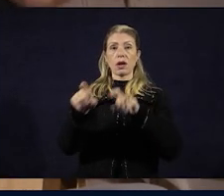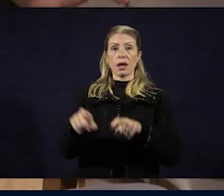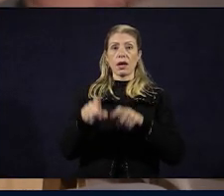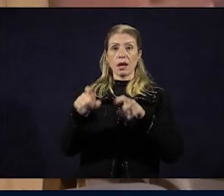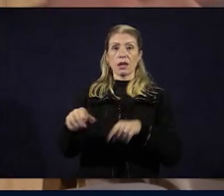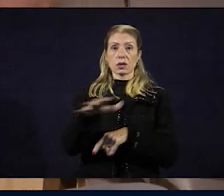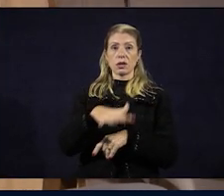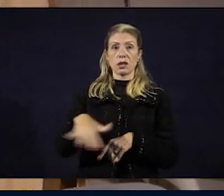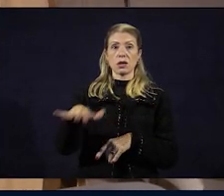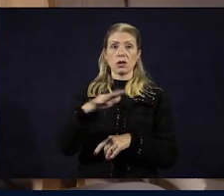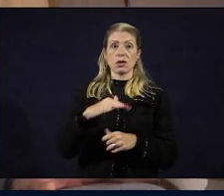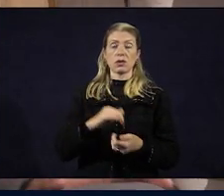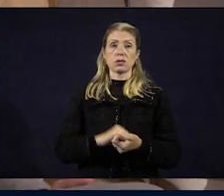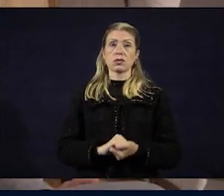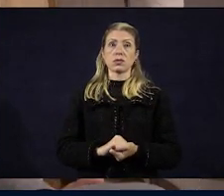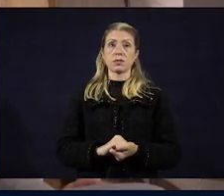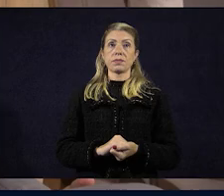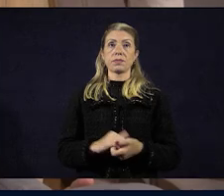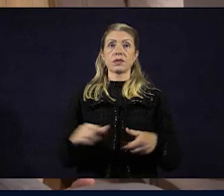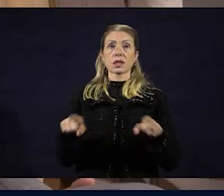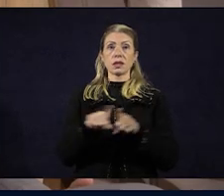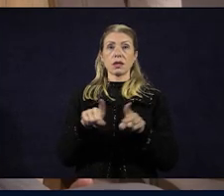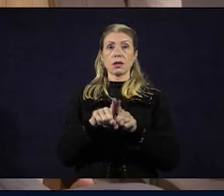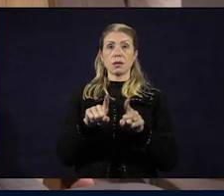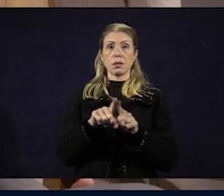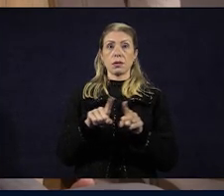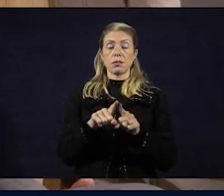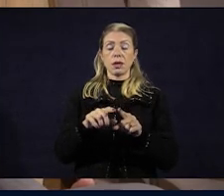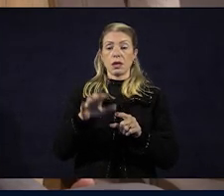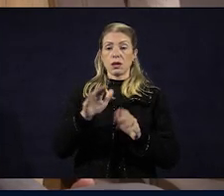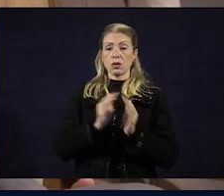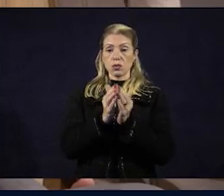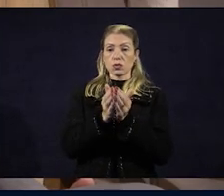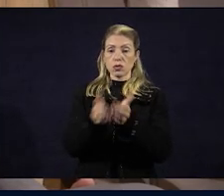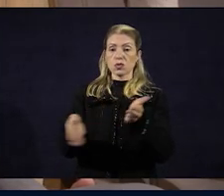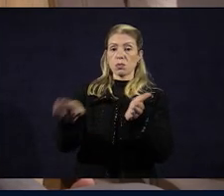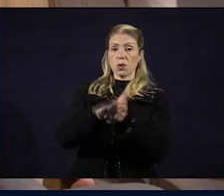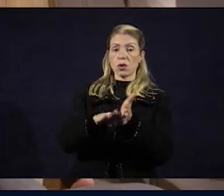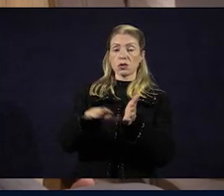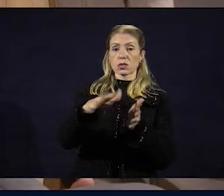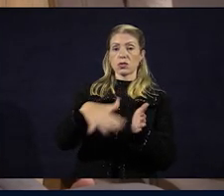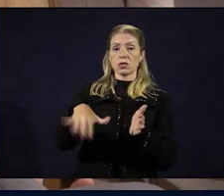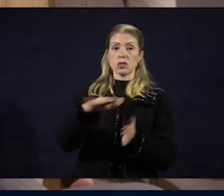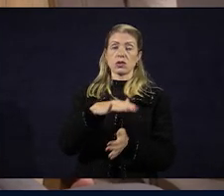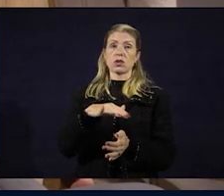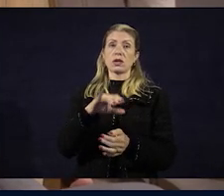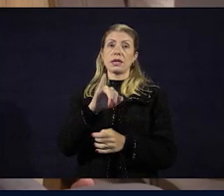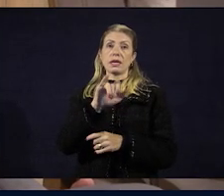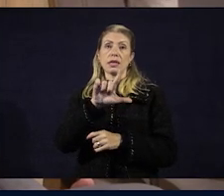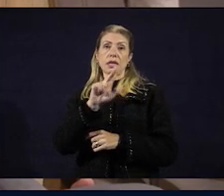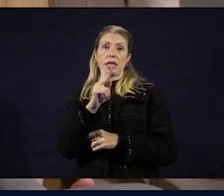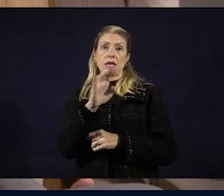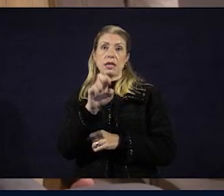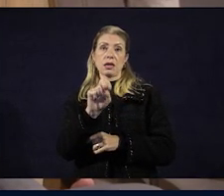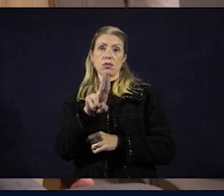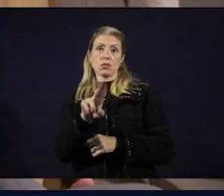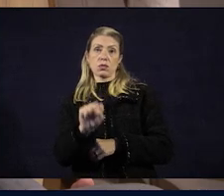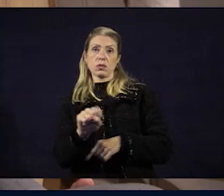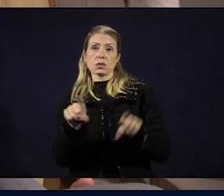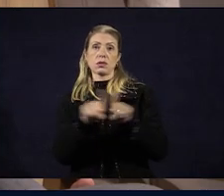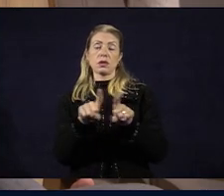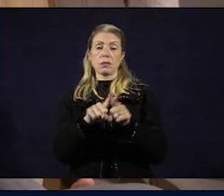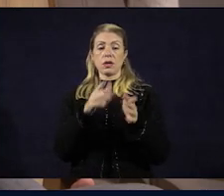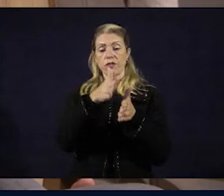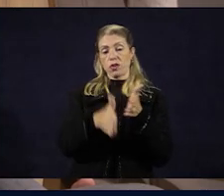agro do Oeste Baiano, levar para os portos na região de Ilhéus, somando ali a FIOL 1. No setor ferroviário também,